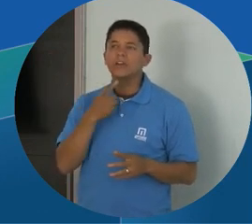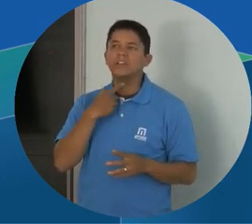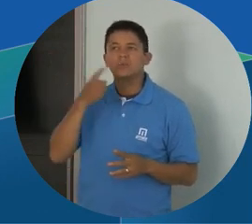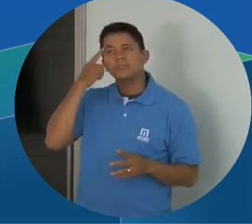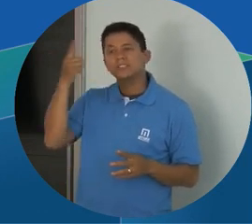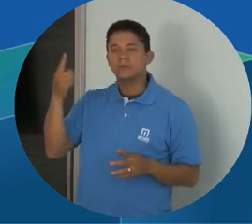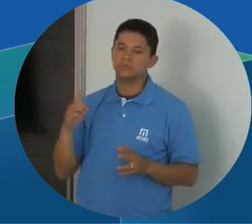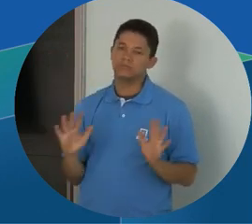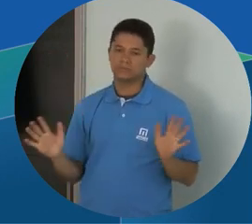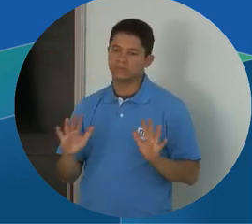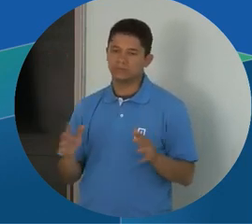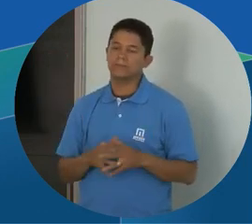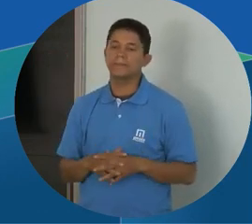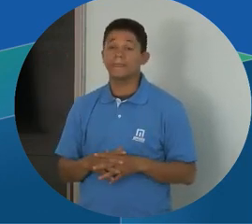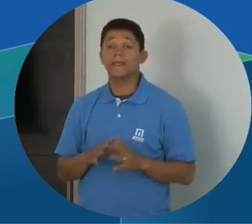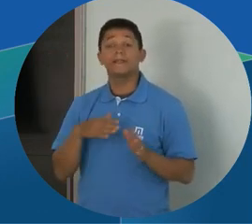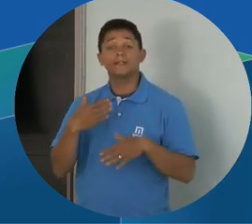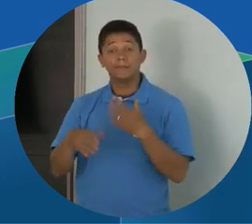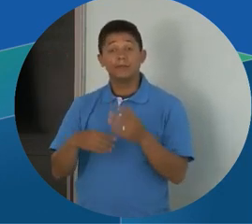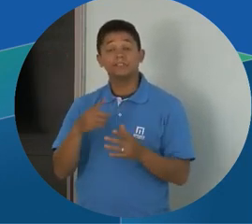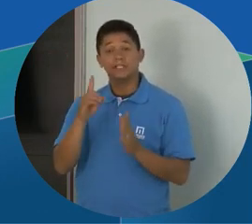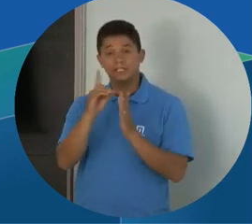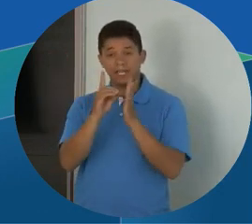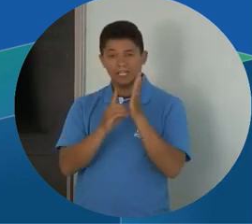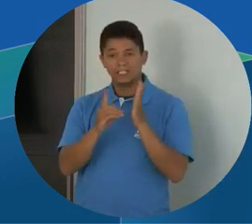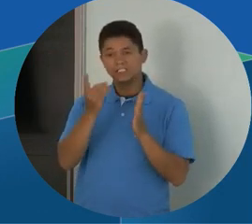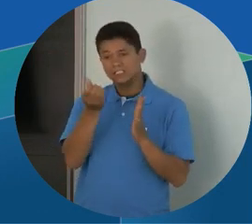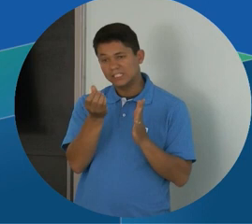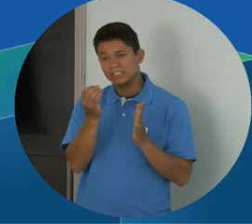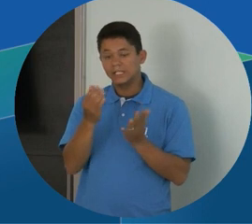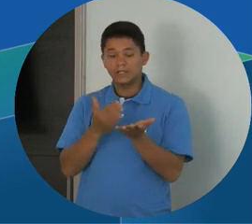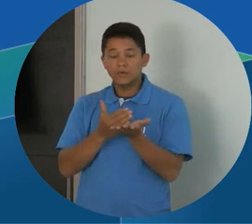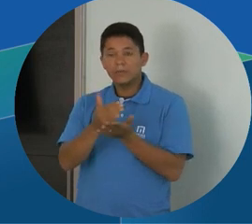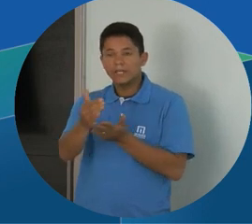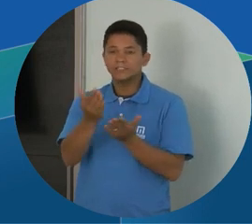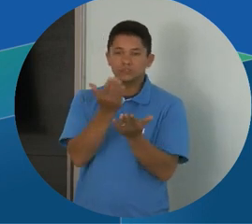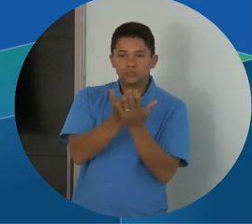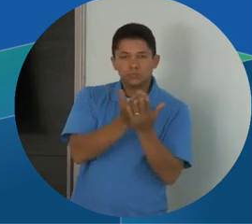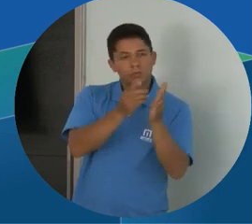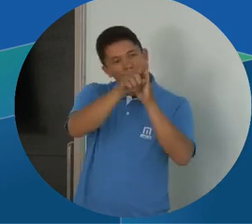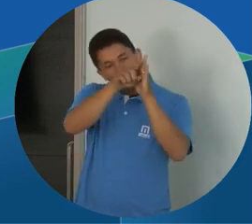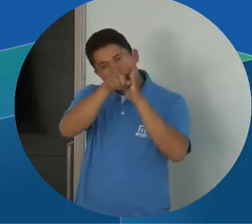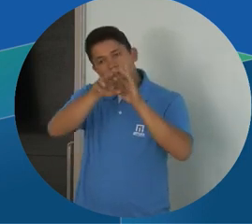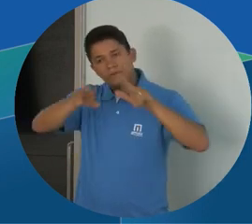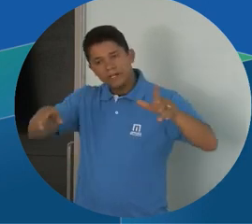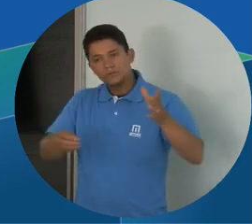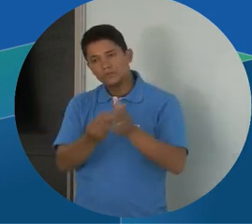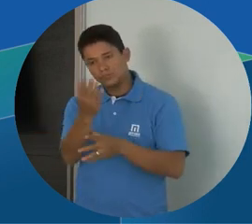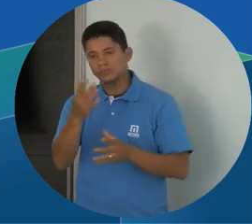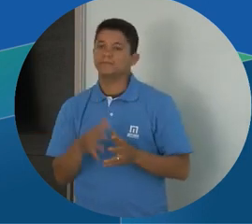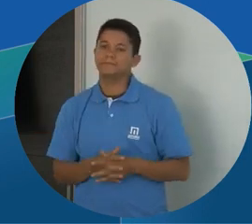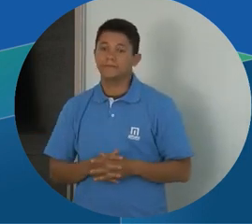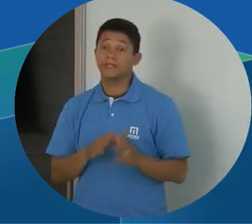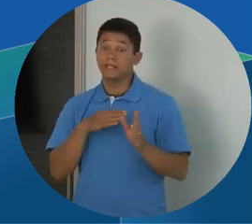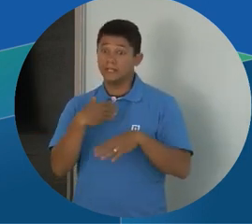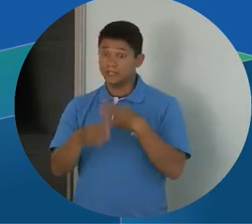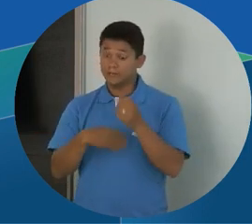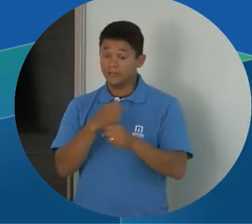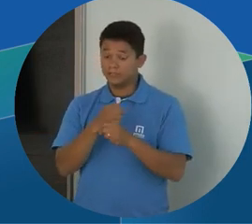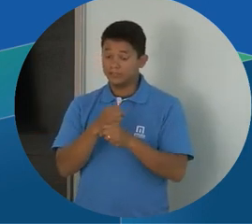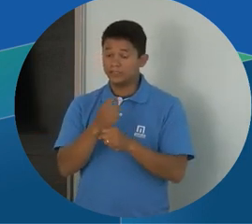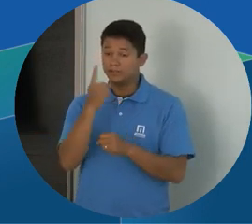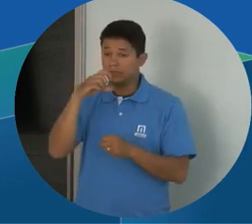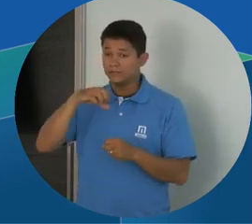a partir da década de 60 começam a surgir os primeiros estudos, né, no mundo de reforço estrutural. A partir da década de 80, esse movimento